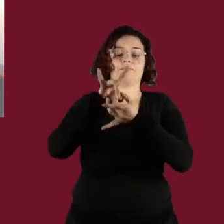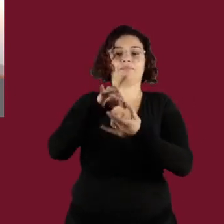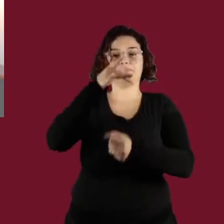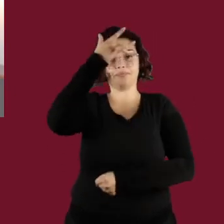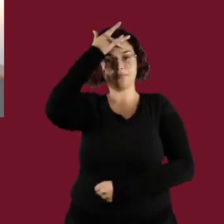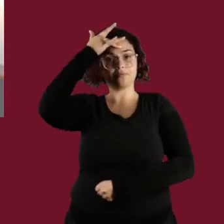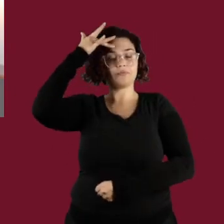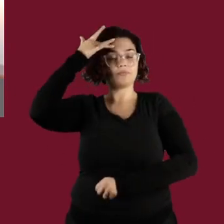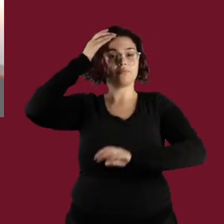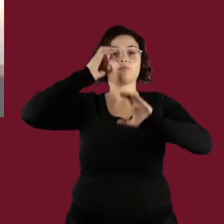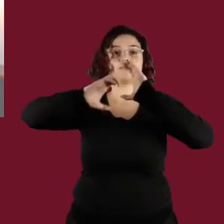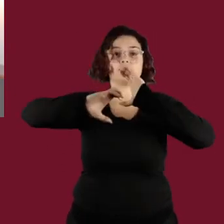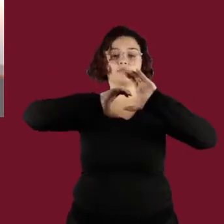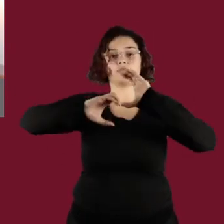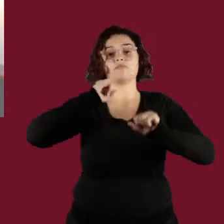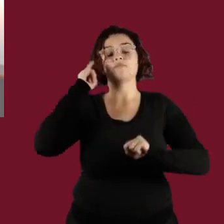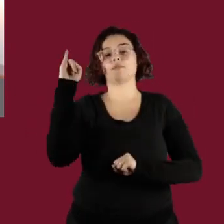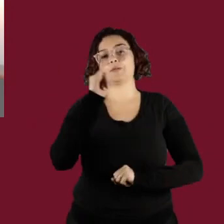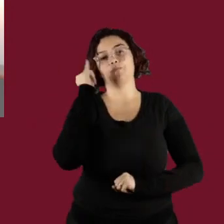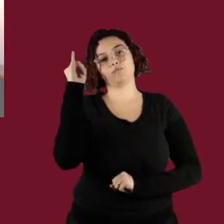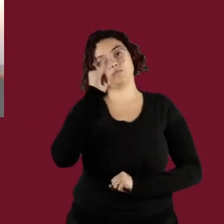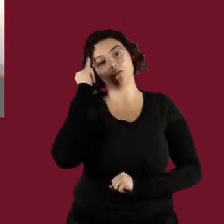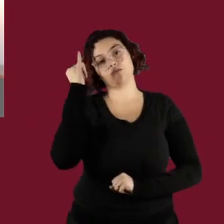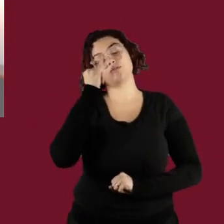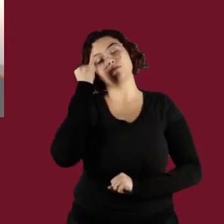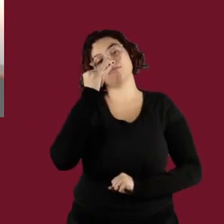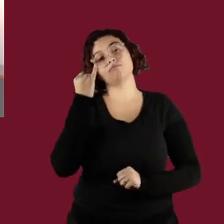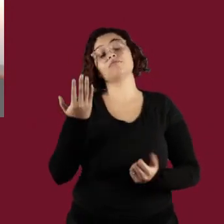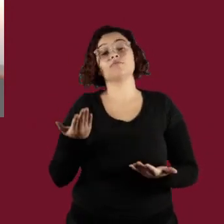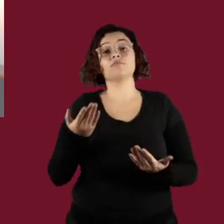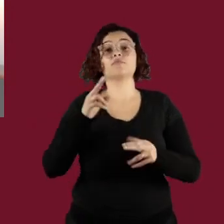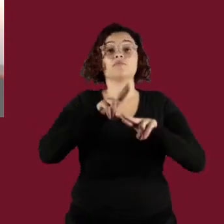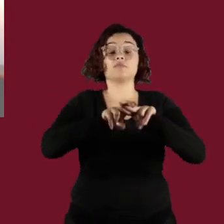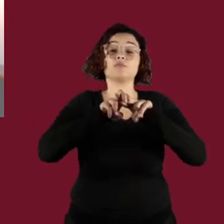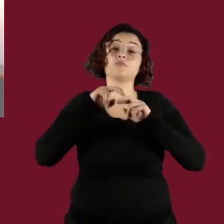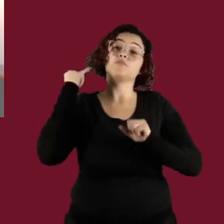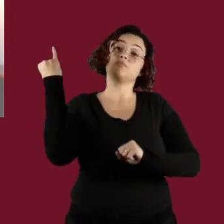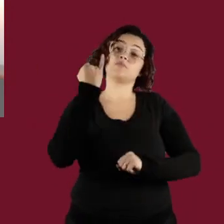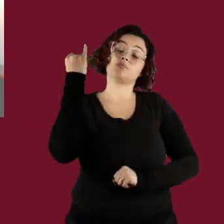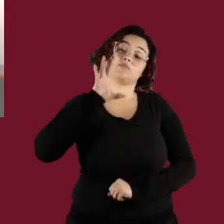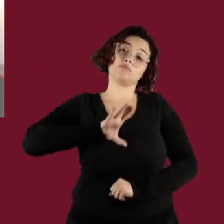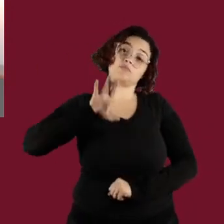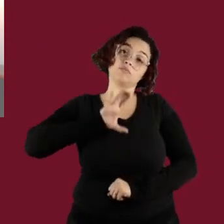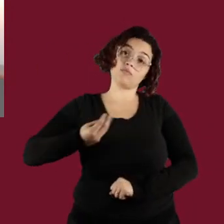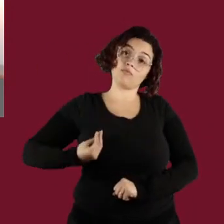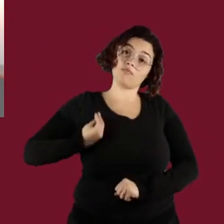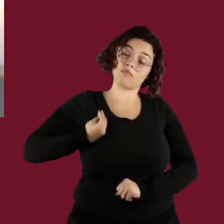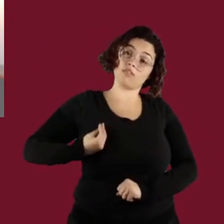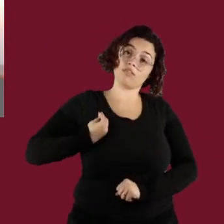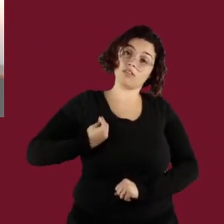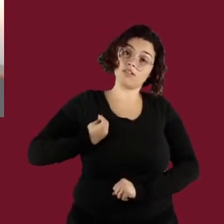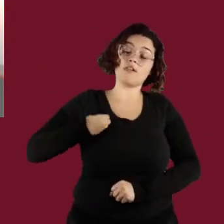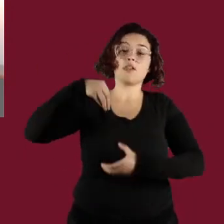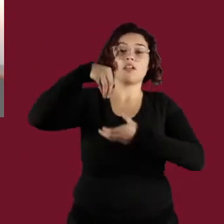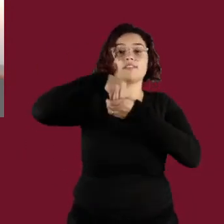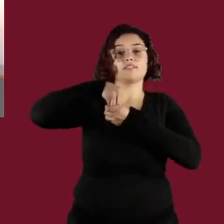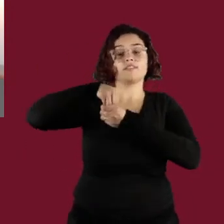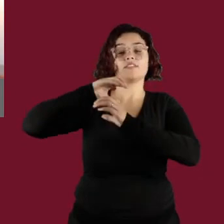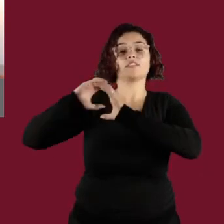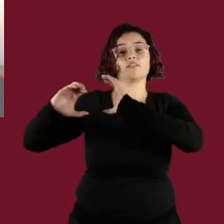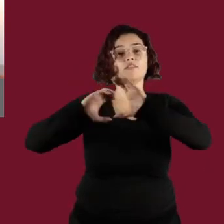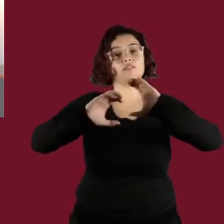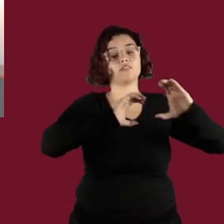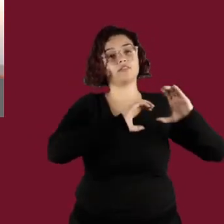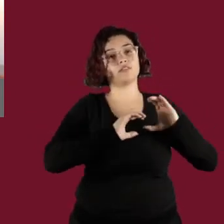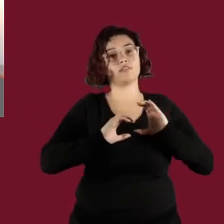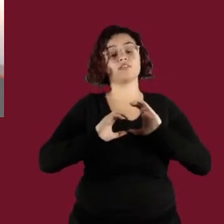maneira de comunicar é muito importante, é por isso que é importante que o português exista nessa rede de comunicação, que é a ONU